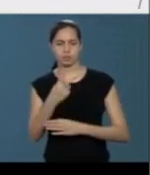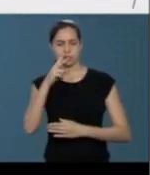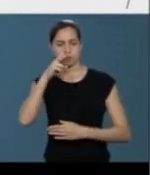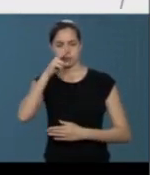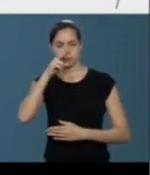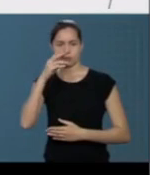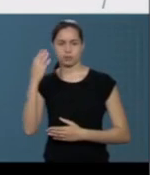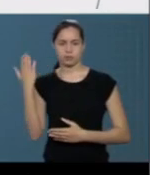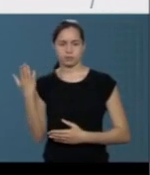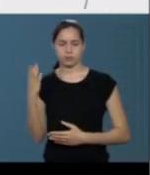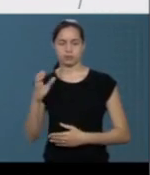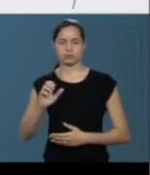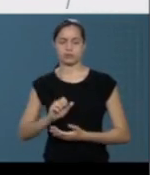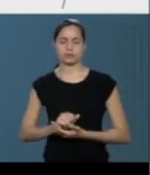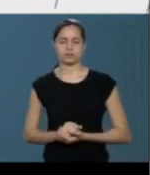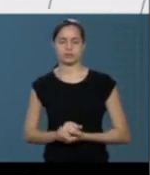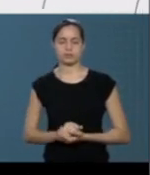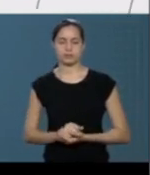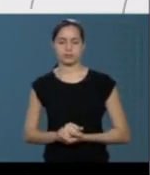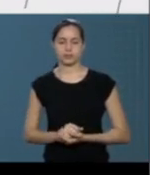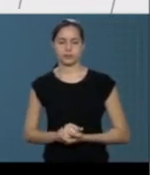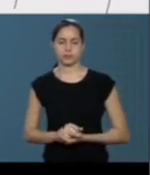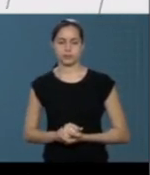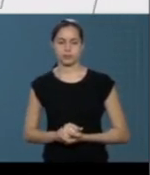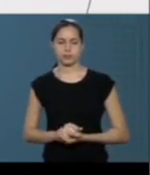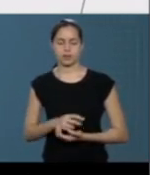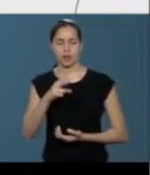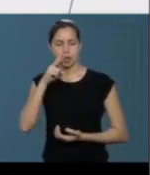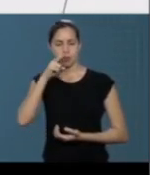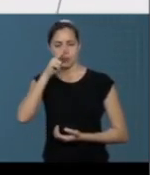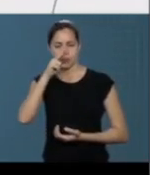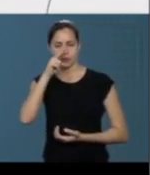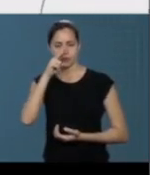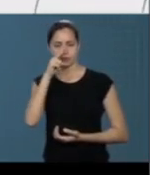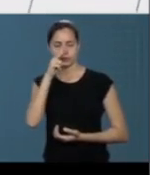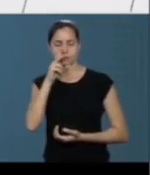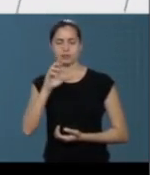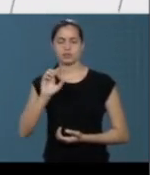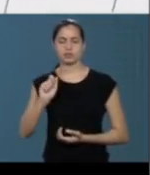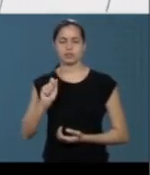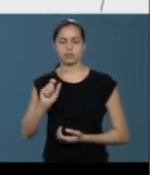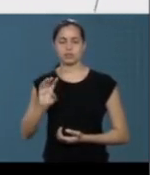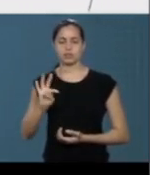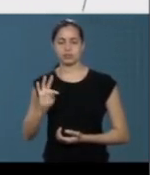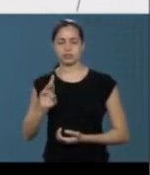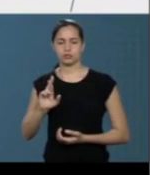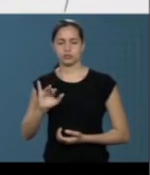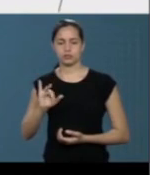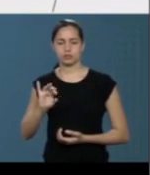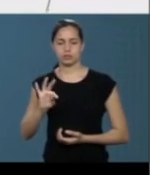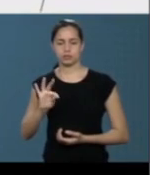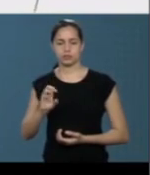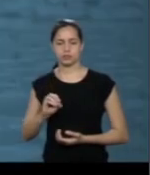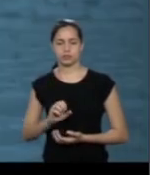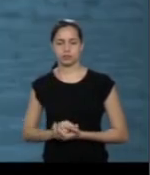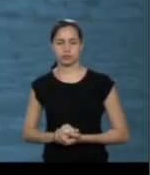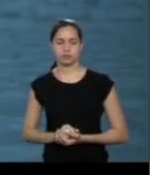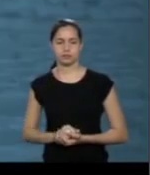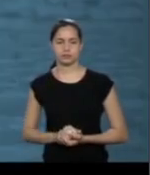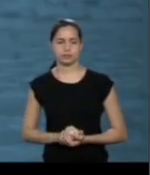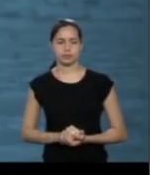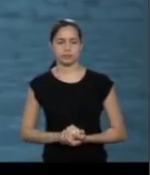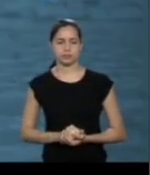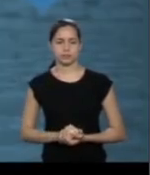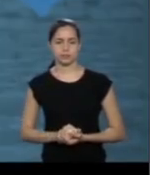atrito. A força de atrito é sempre paralela às superfícies de contato e contrária ao sentido do movimento.